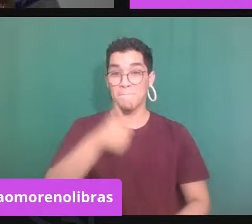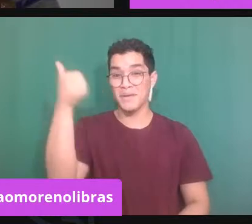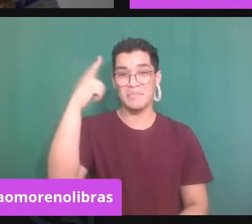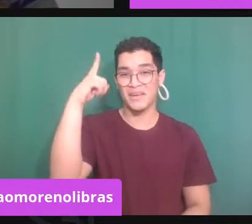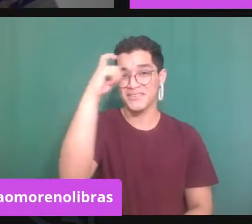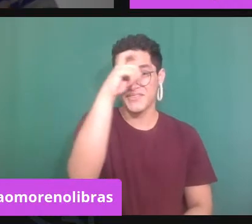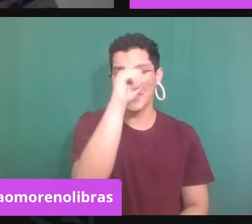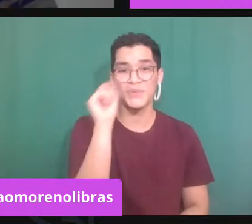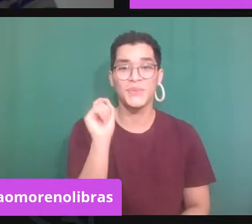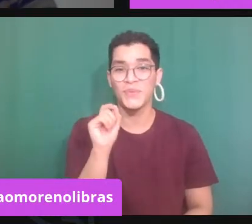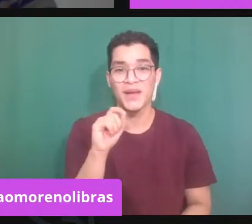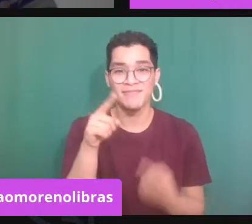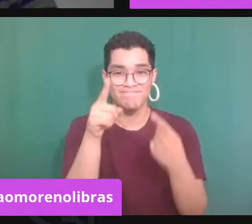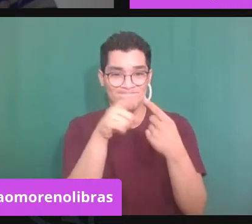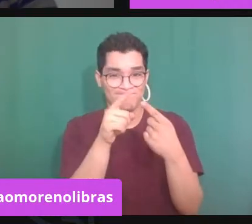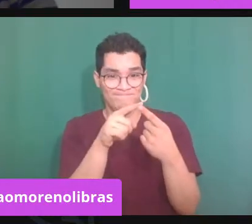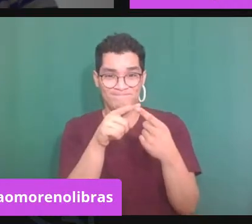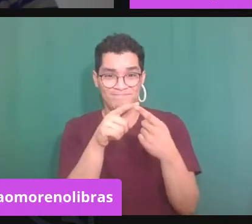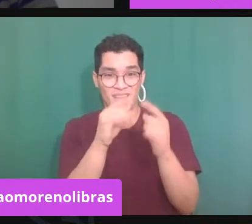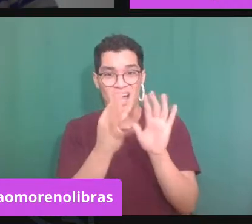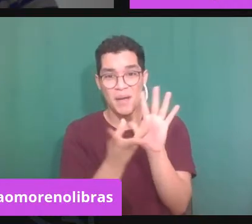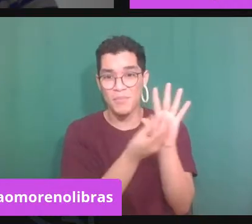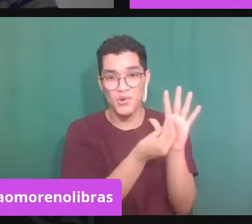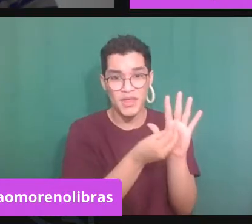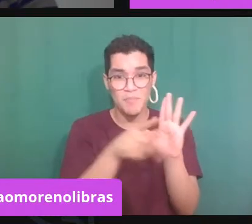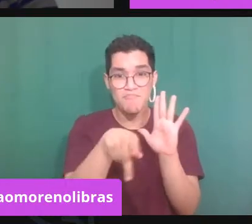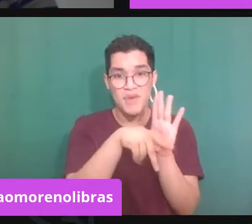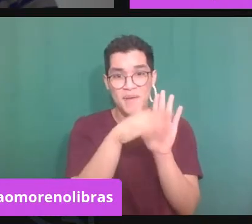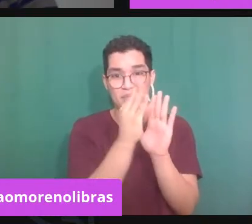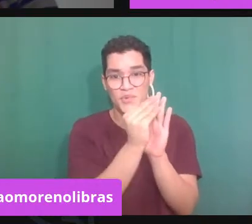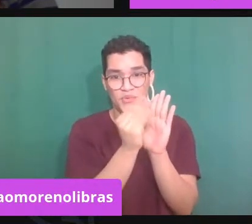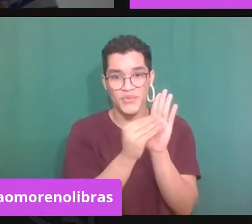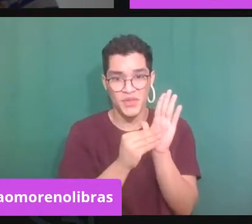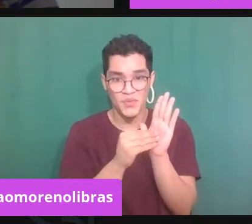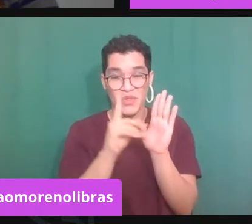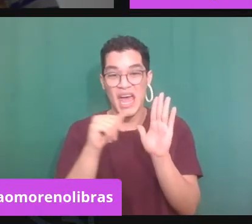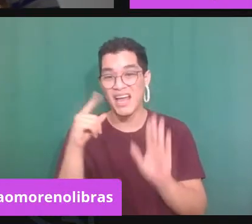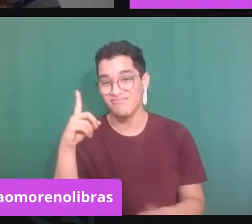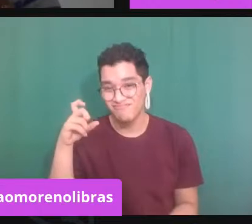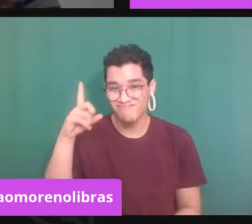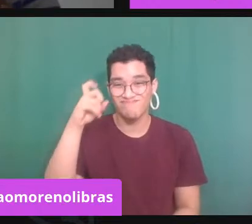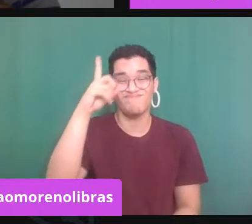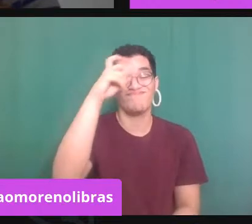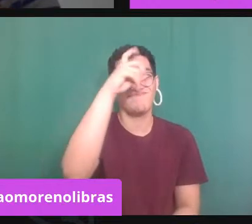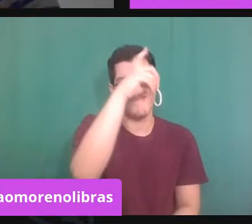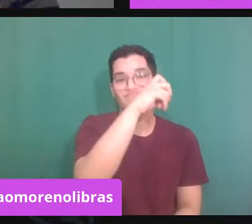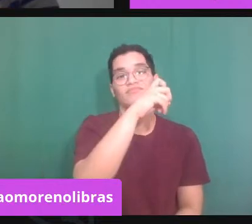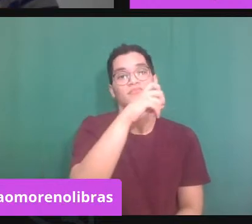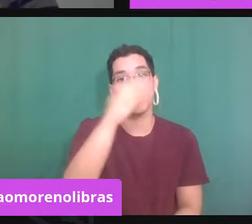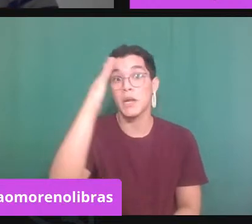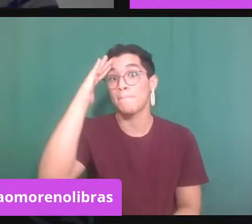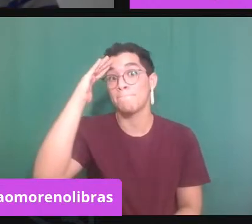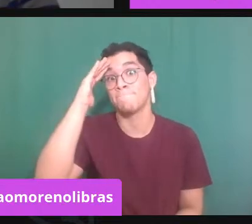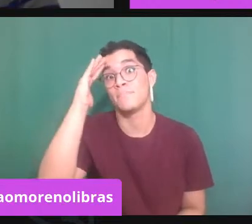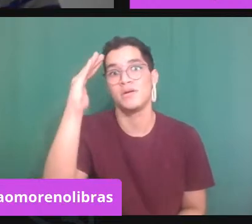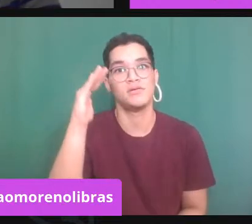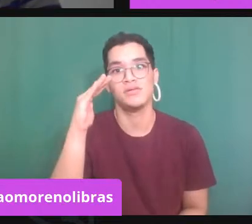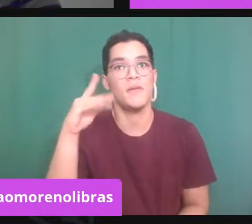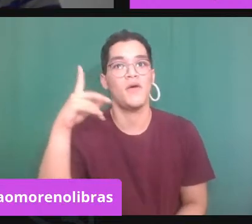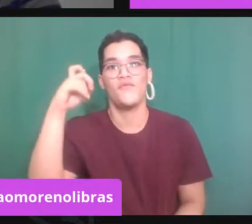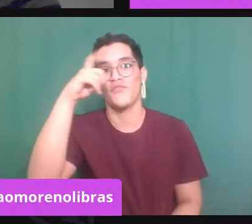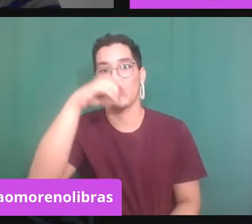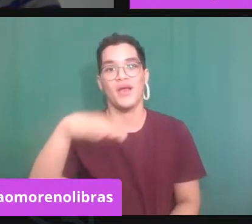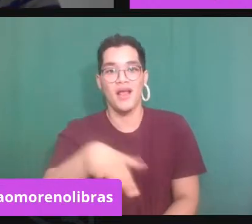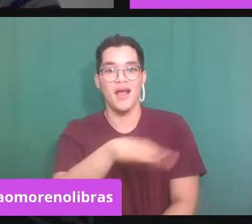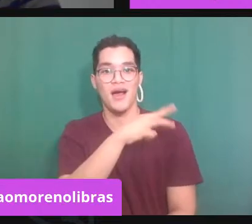parte mais difícil de ensinar. E eu acho que aí está o grande desafio do ensino médio na produção textual.